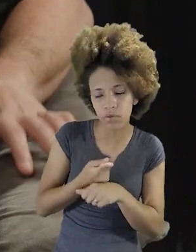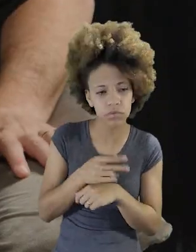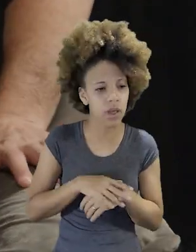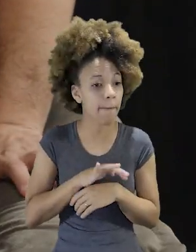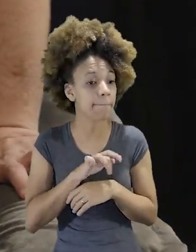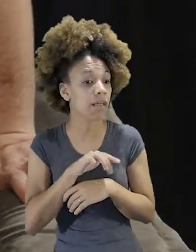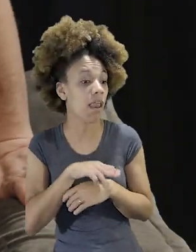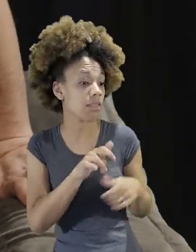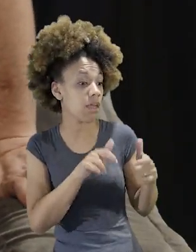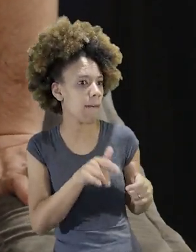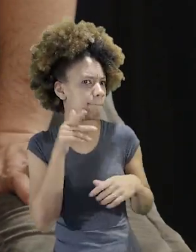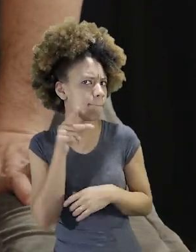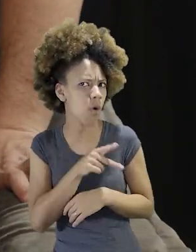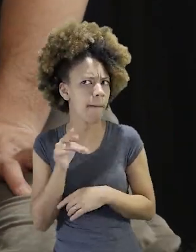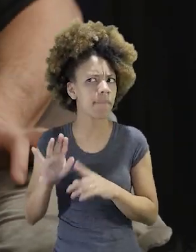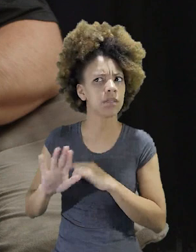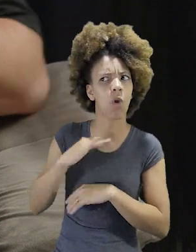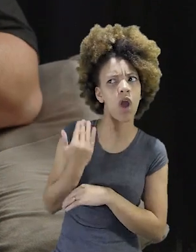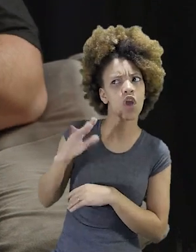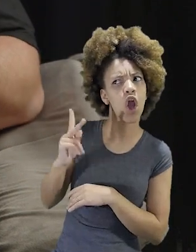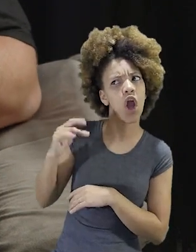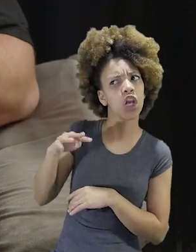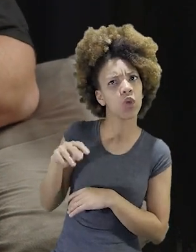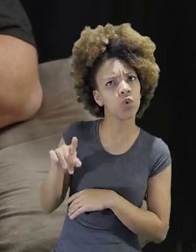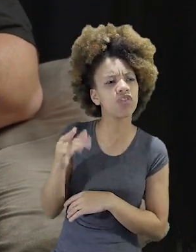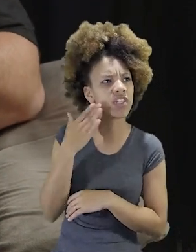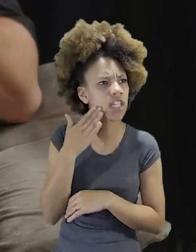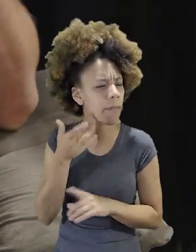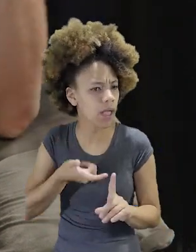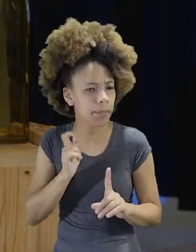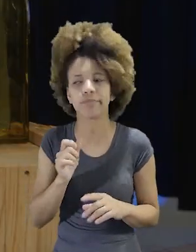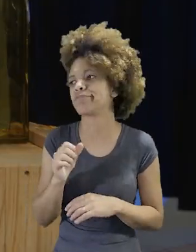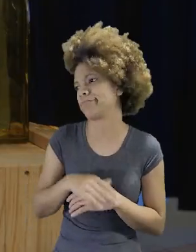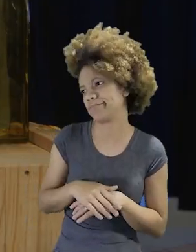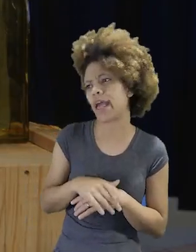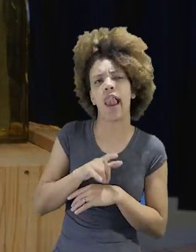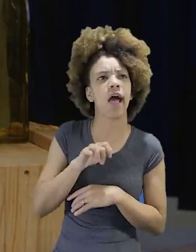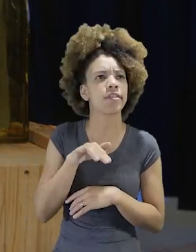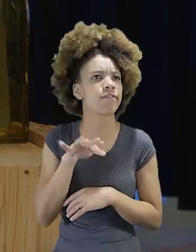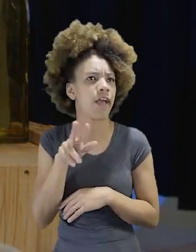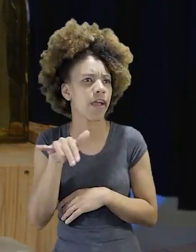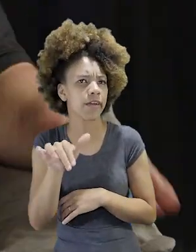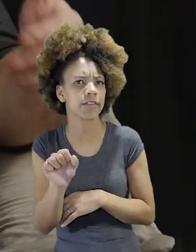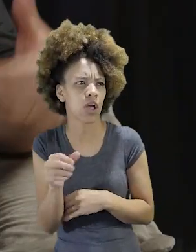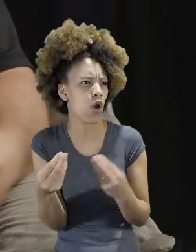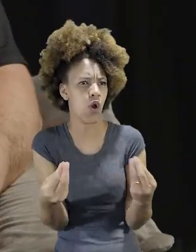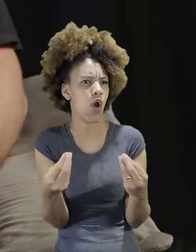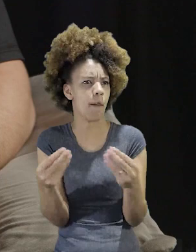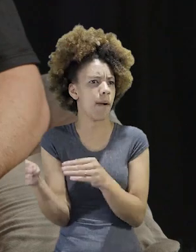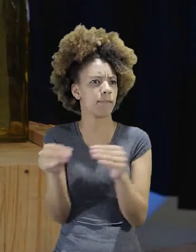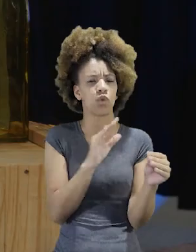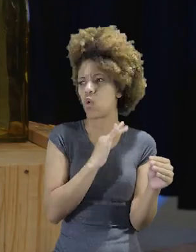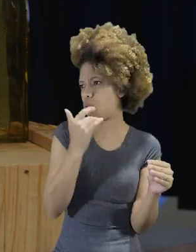do YouTube né não sei aonde o cara morreu em Hollywood quem sabe quem matou Las Vegas ali